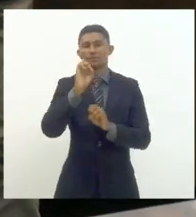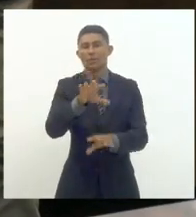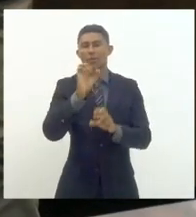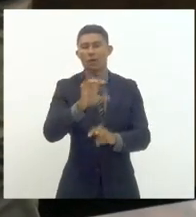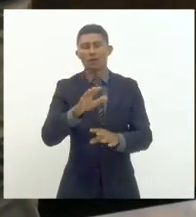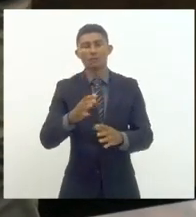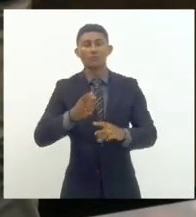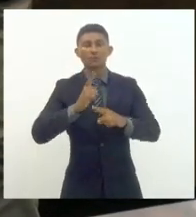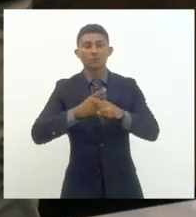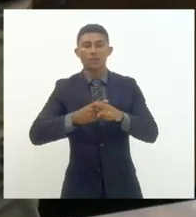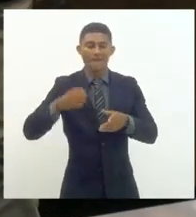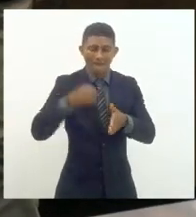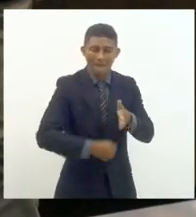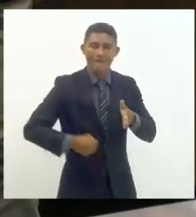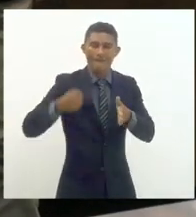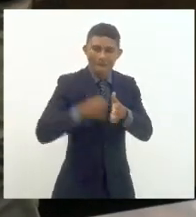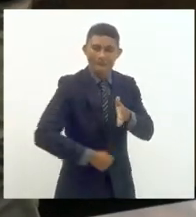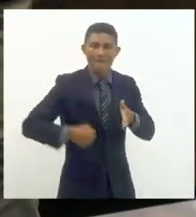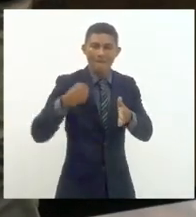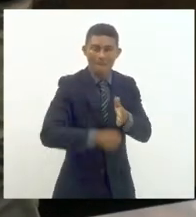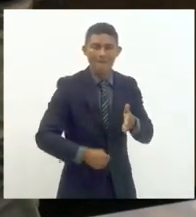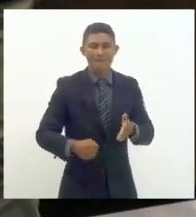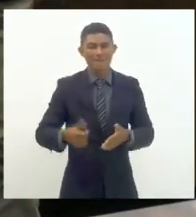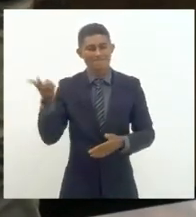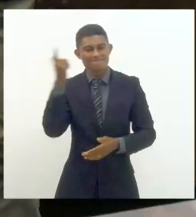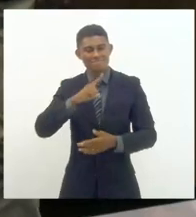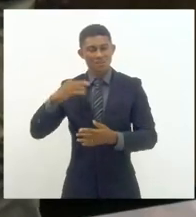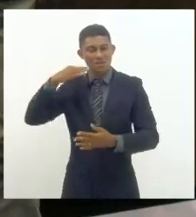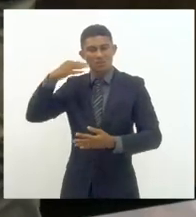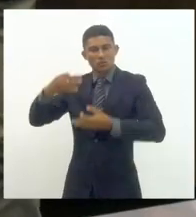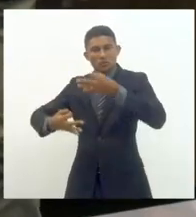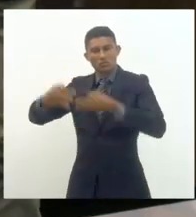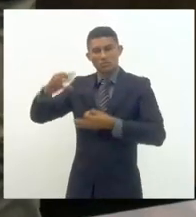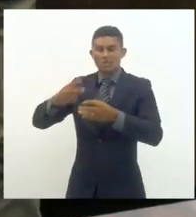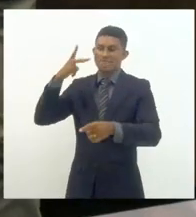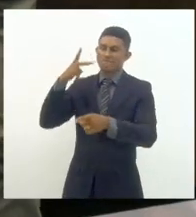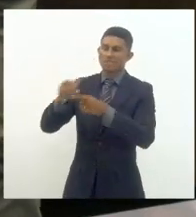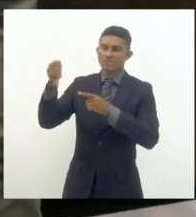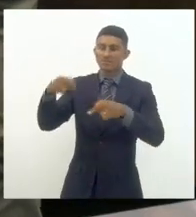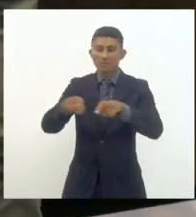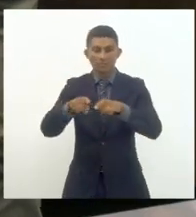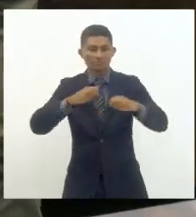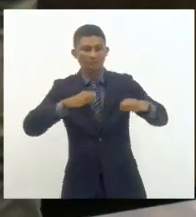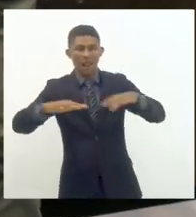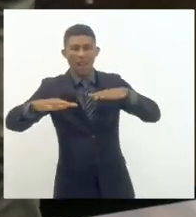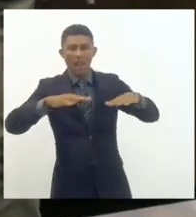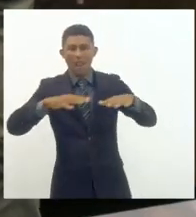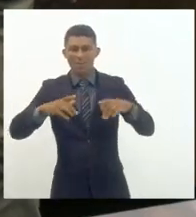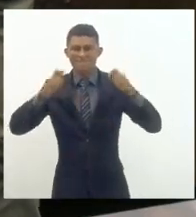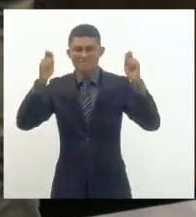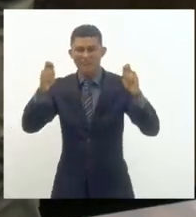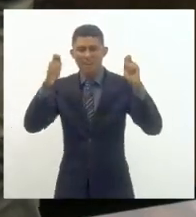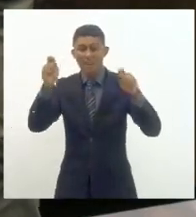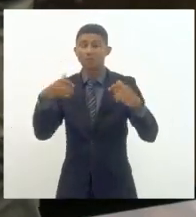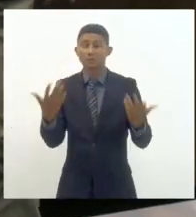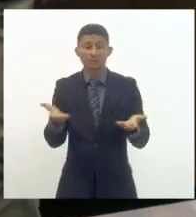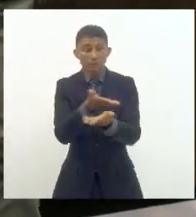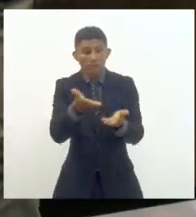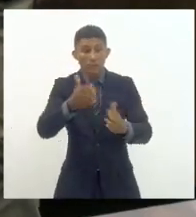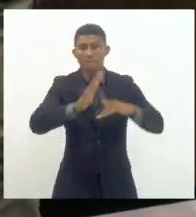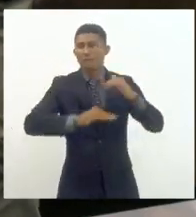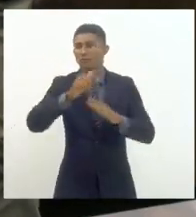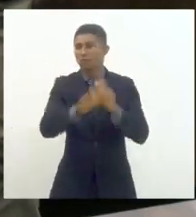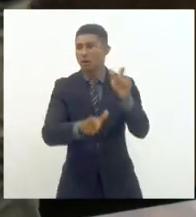é fruto de muita luta, de vitória na justiça, de muita mobilização. Então, os profissionais da